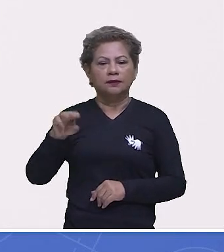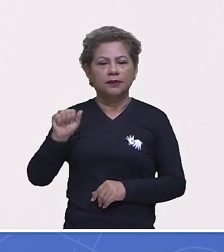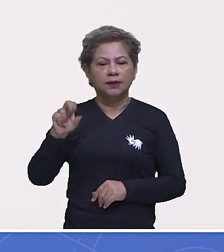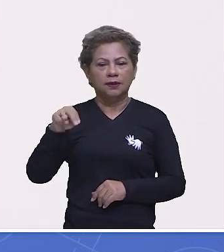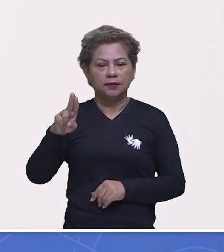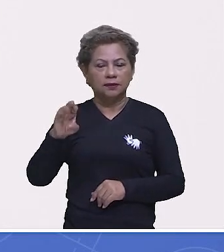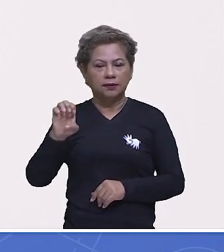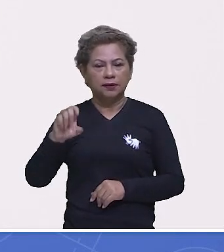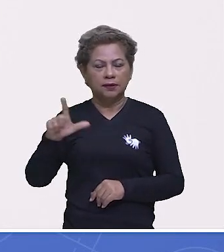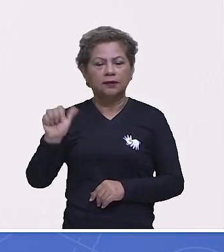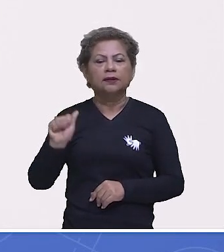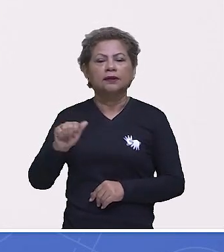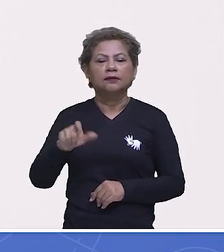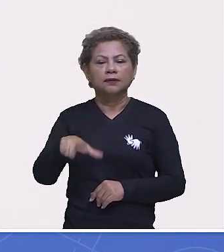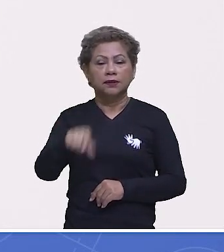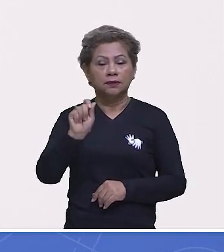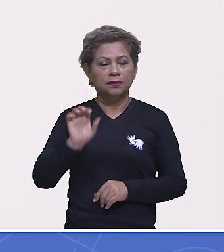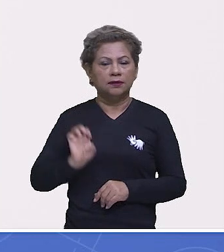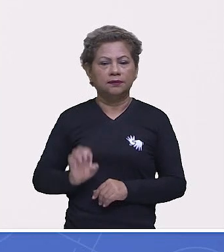letra E.